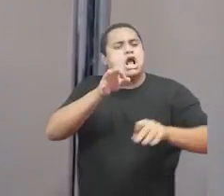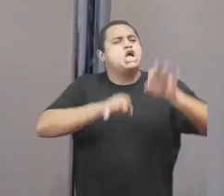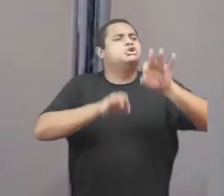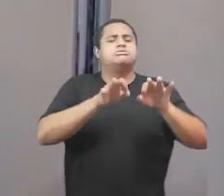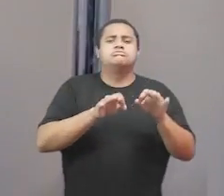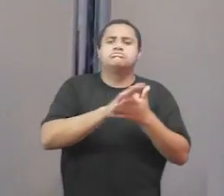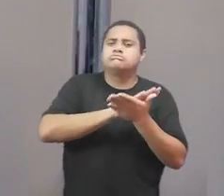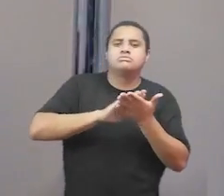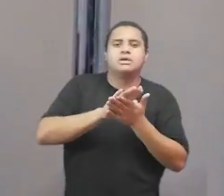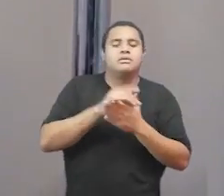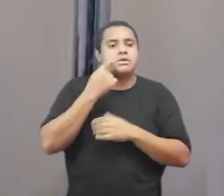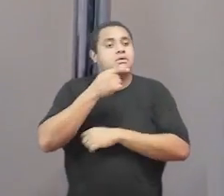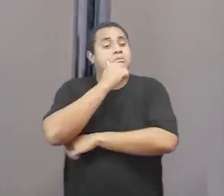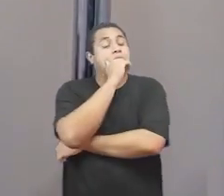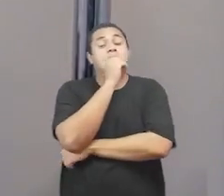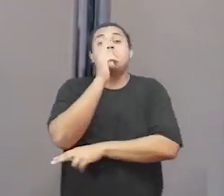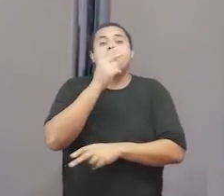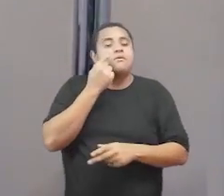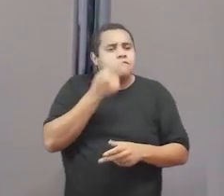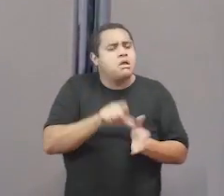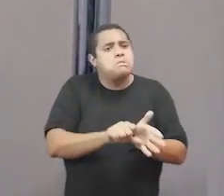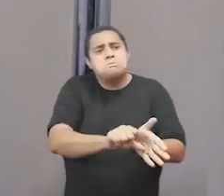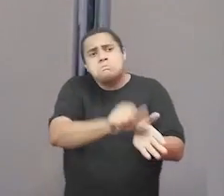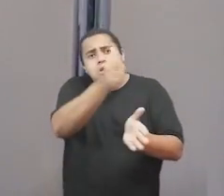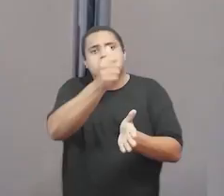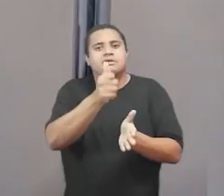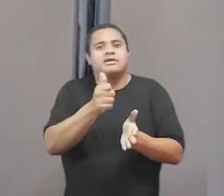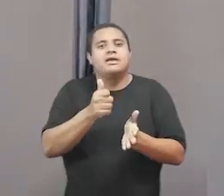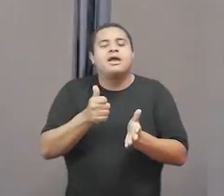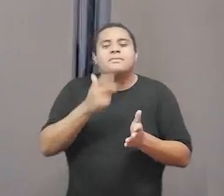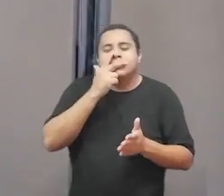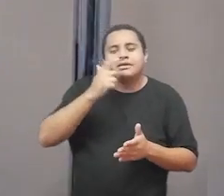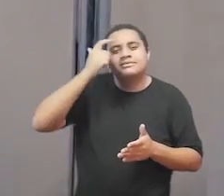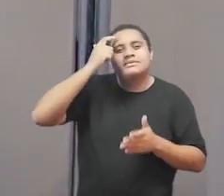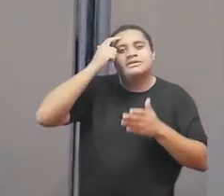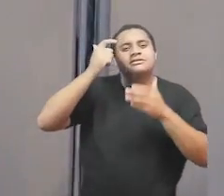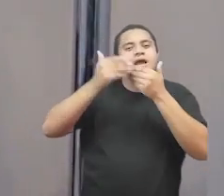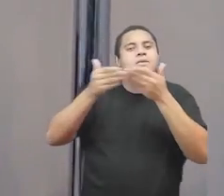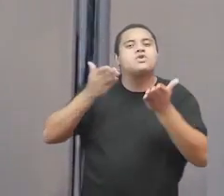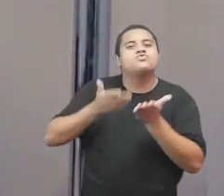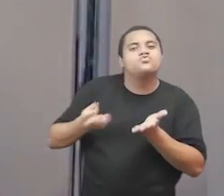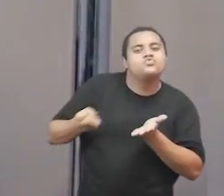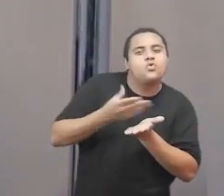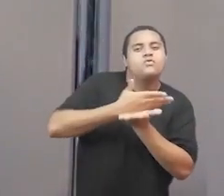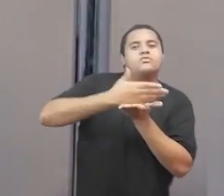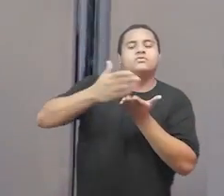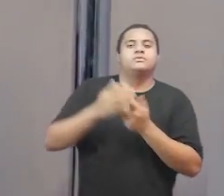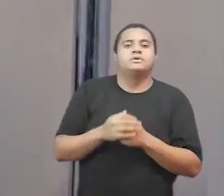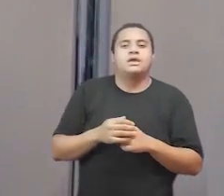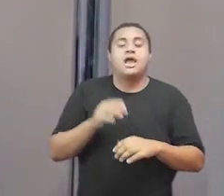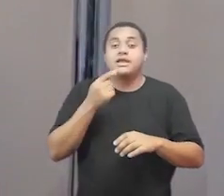e fingir que está vendo aquilo pela primeira vez na vida. É ter a mente de principiante. É interessante, eles falam que